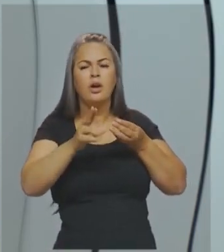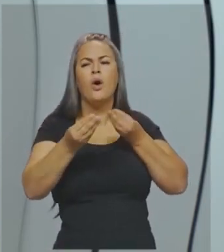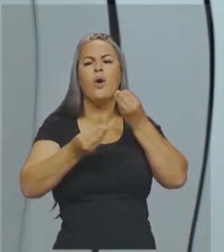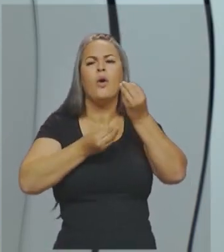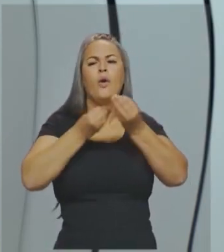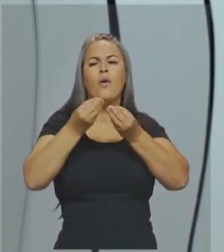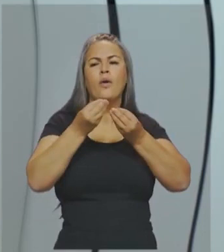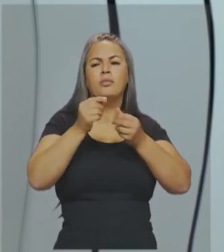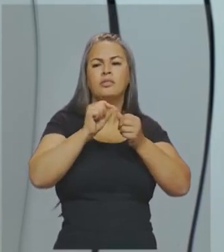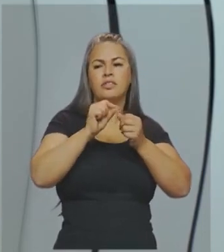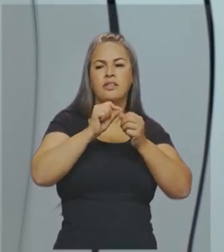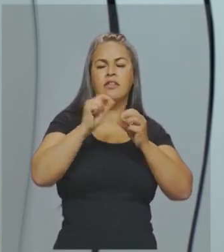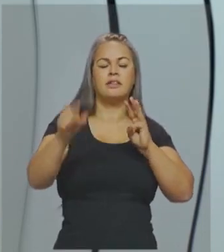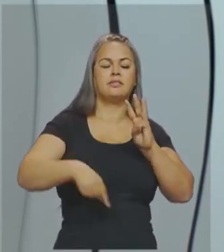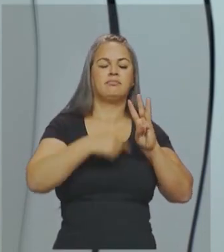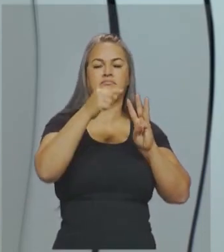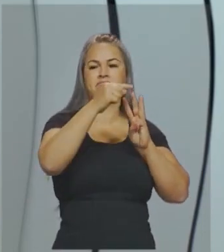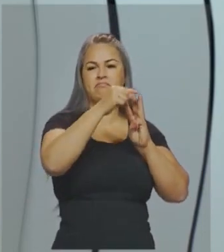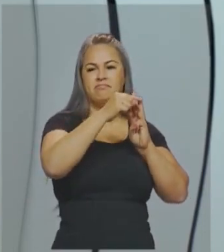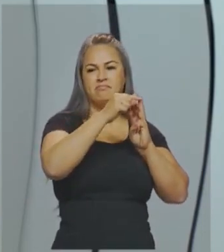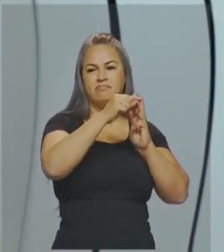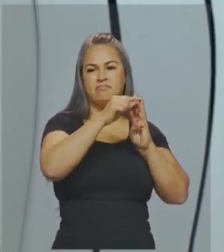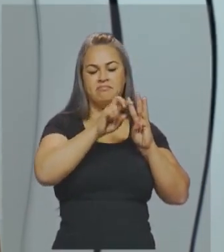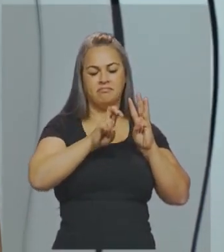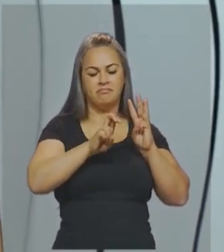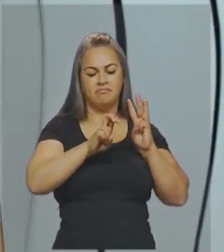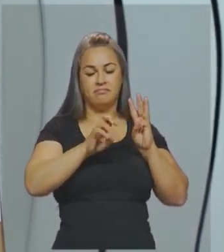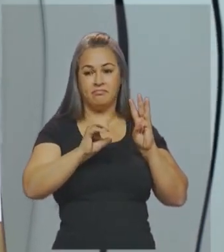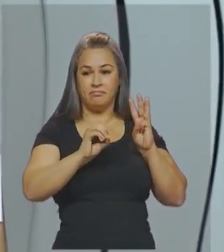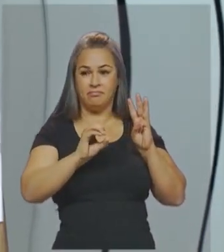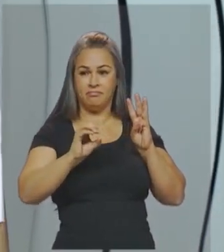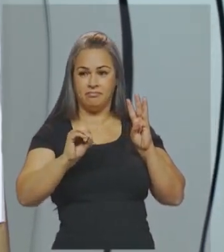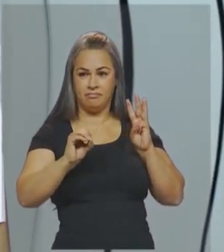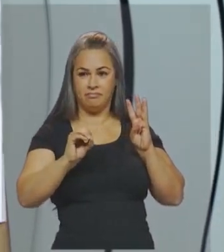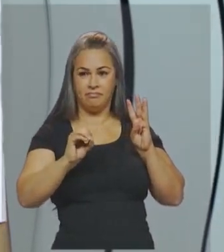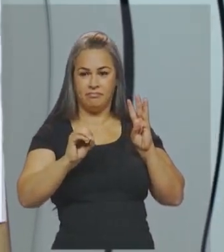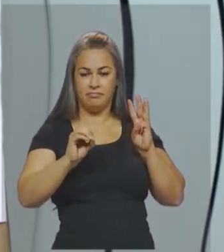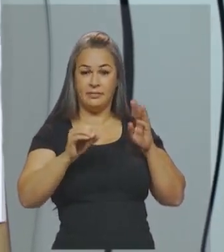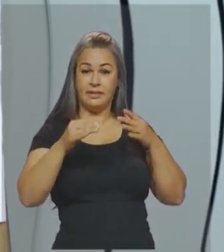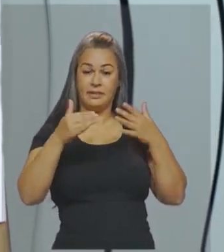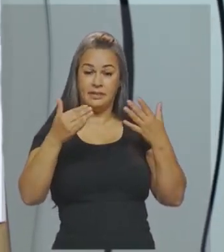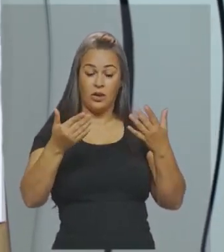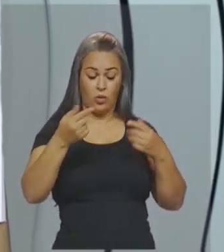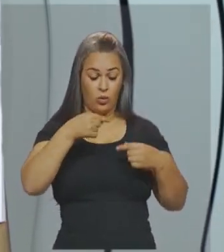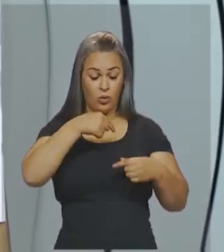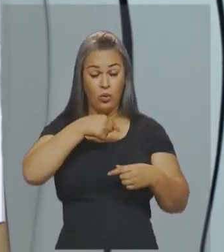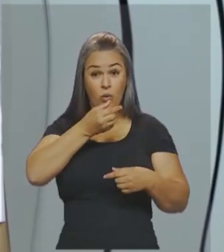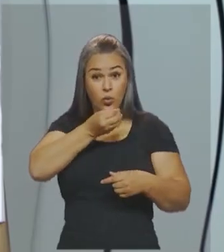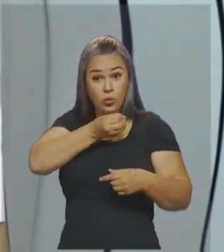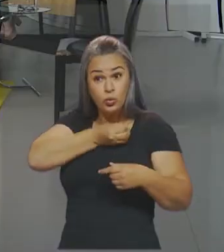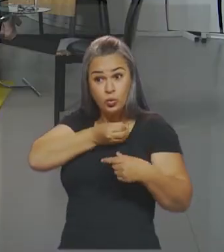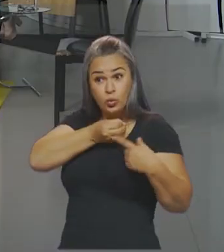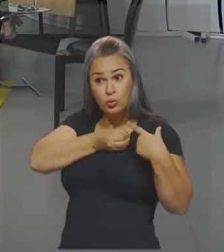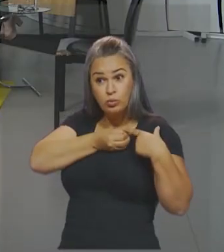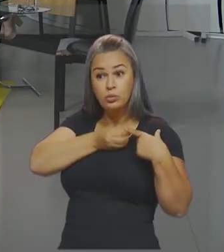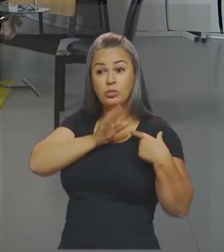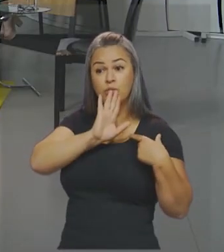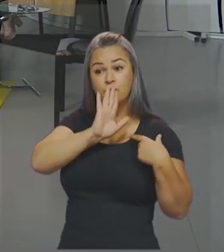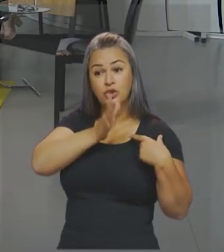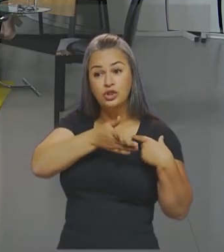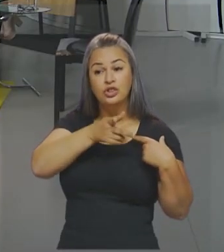Ó? Por isso que eu falo que o nosso número, ele já vem, se você prestar